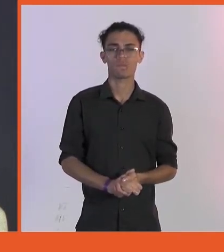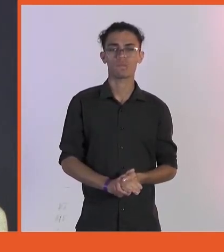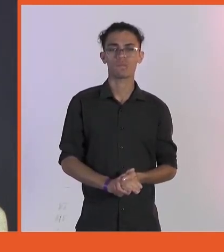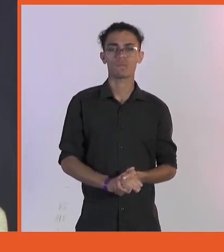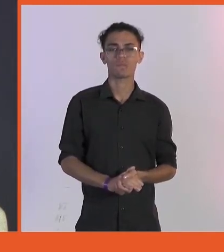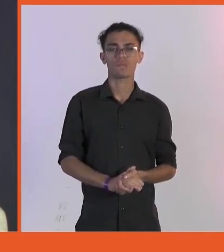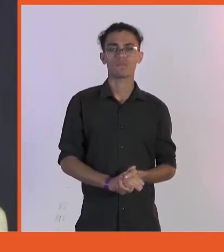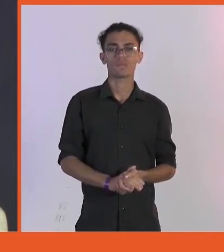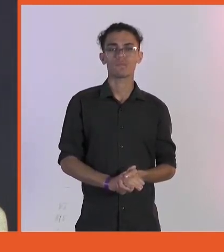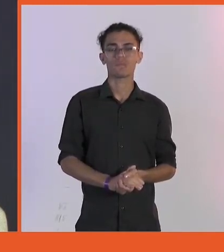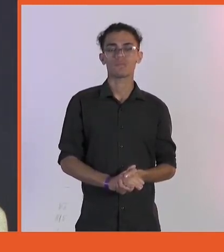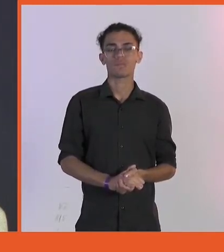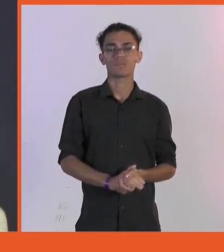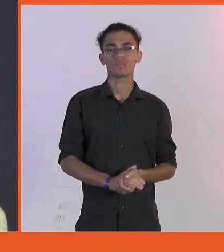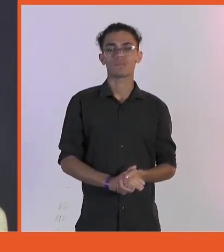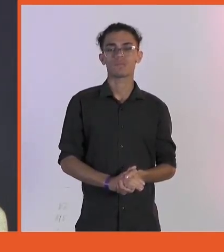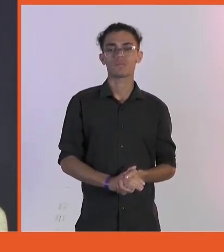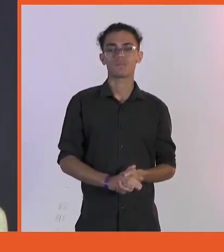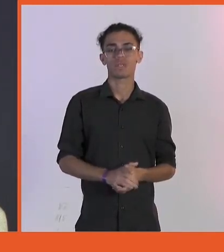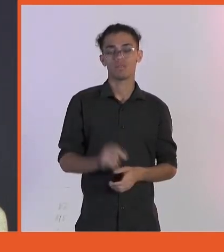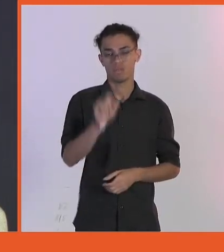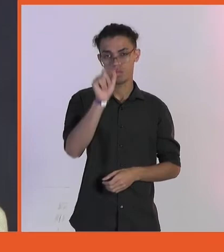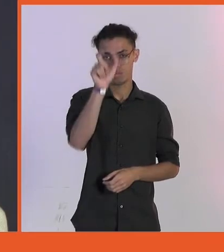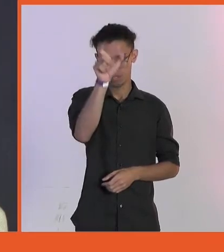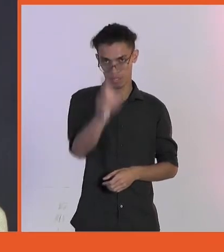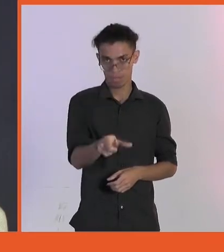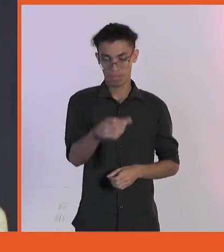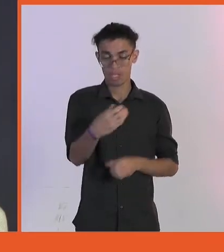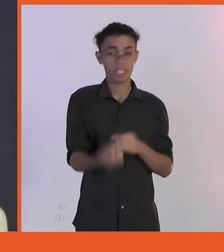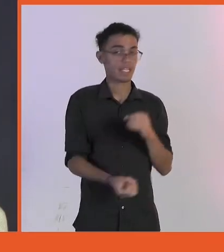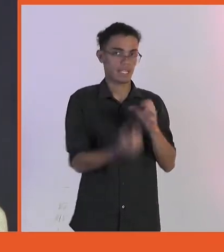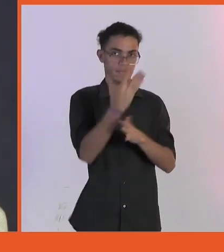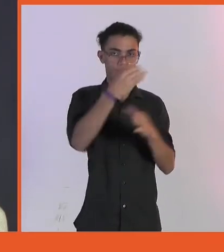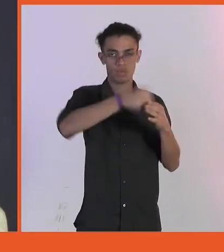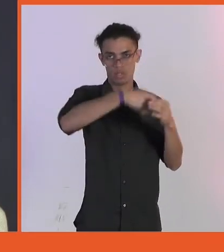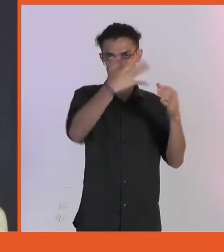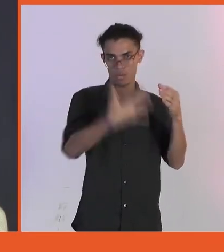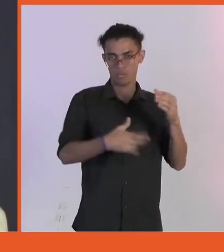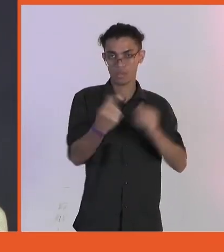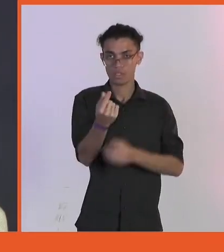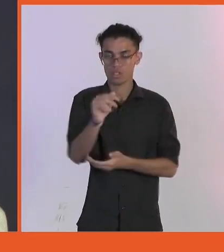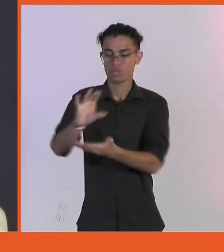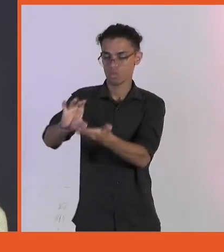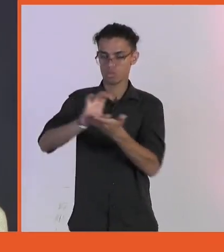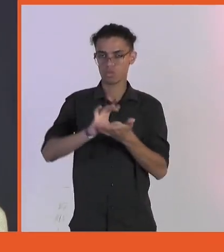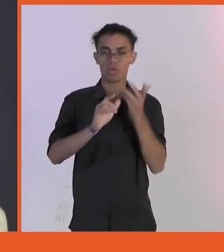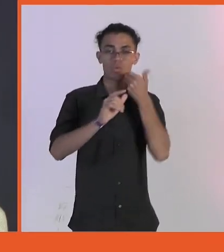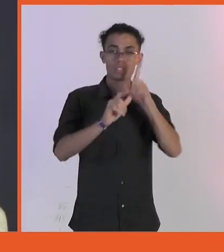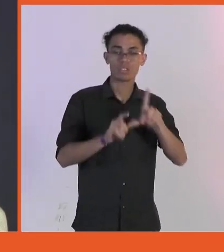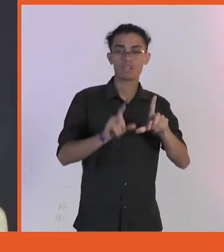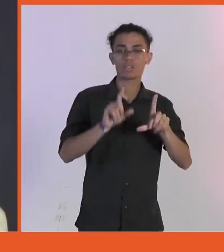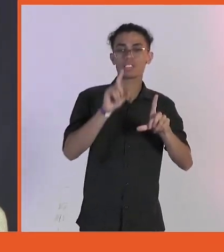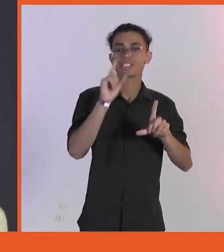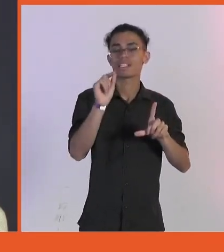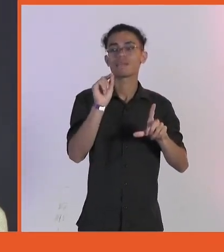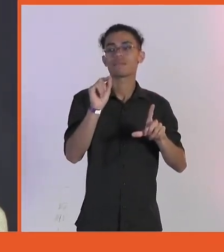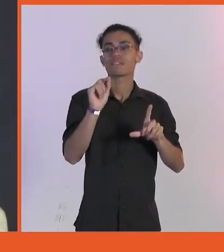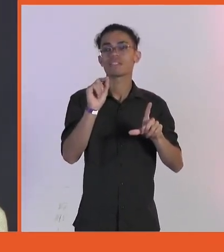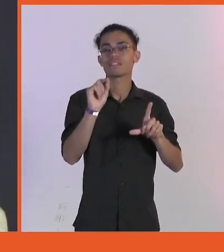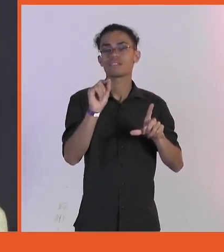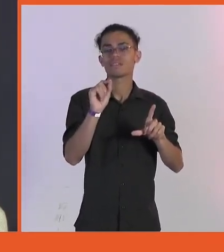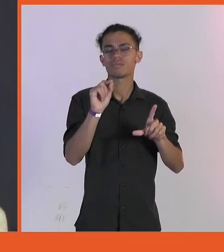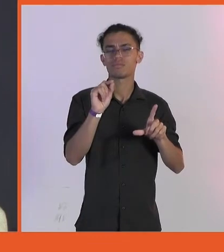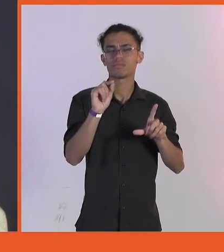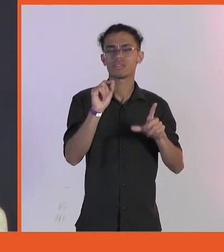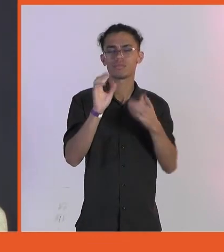a ganhar uma grana, e você é um criativo, criador de conteúdo, começou a ganhar uma grana, passe a se olhar como o que você de fato